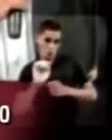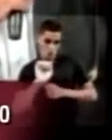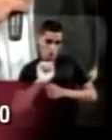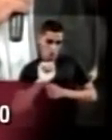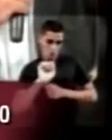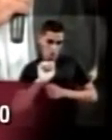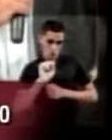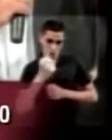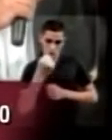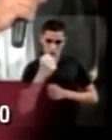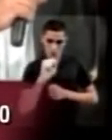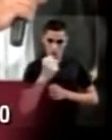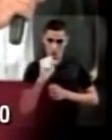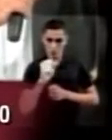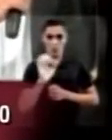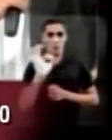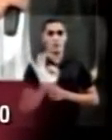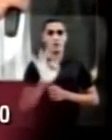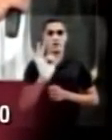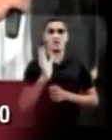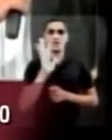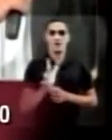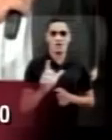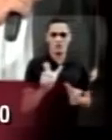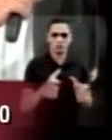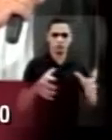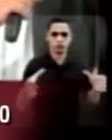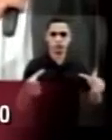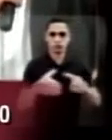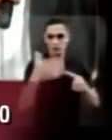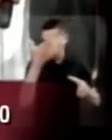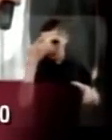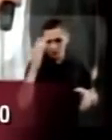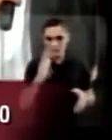88% foram testados, o que dá